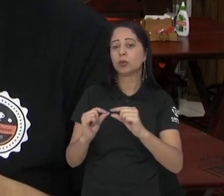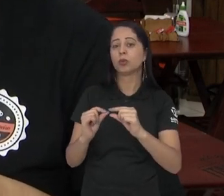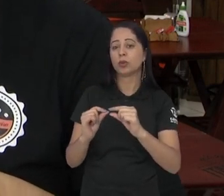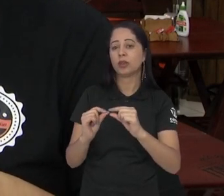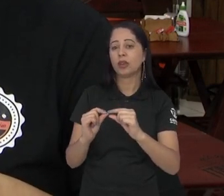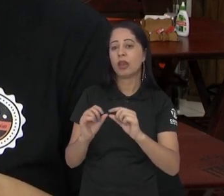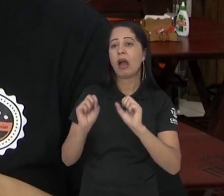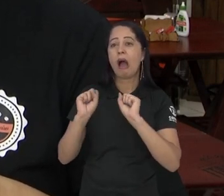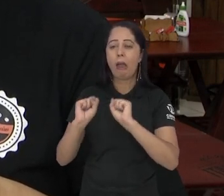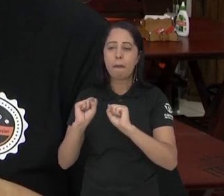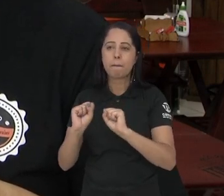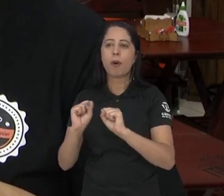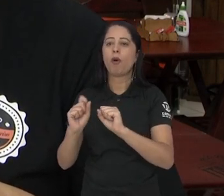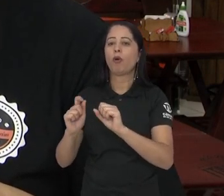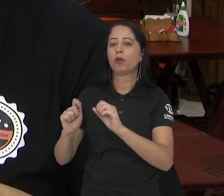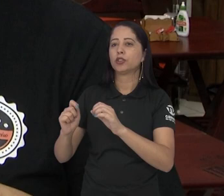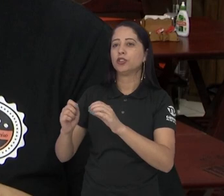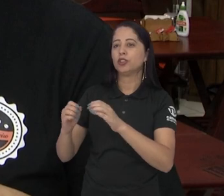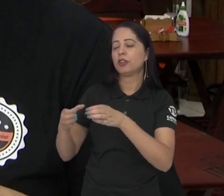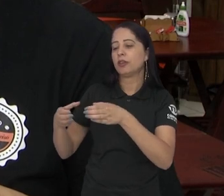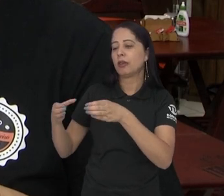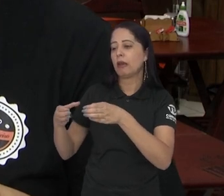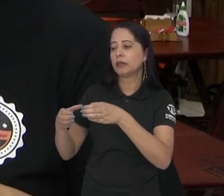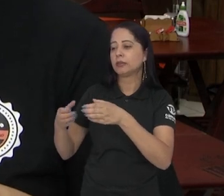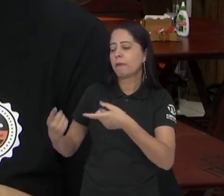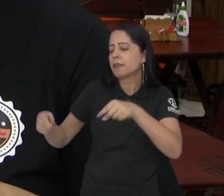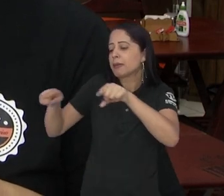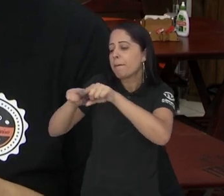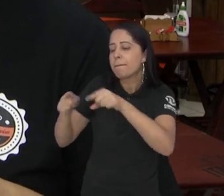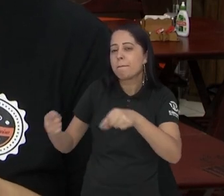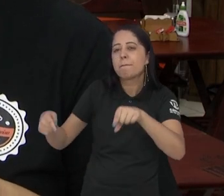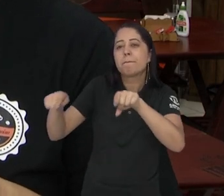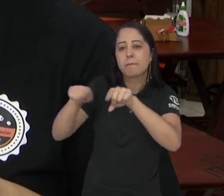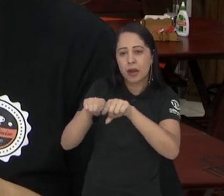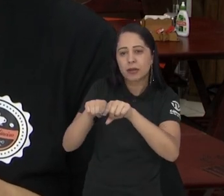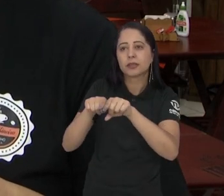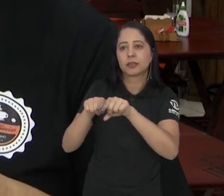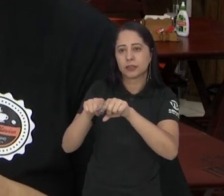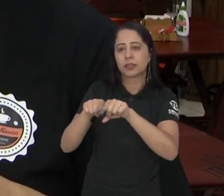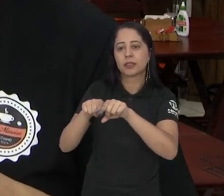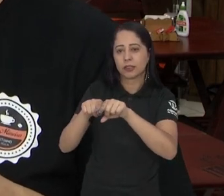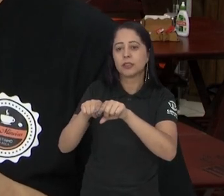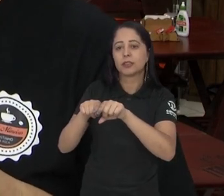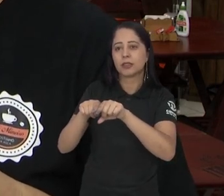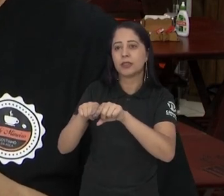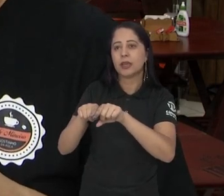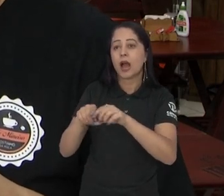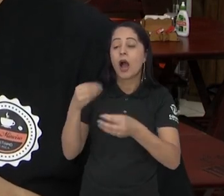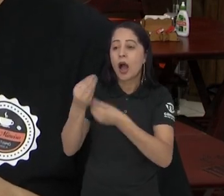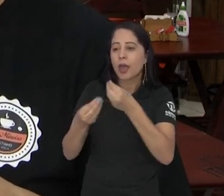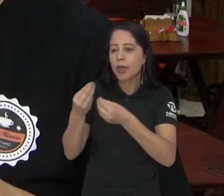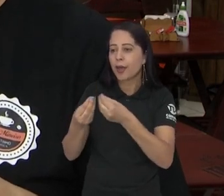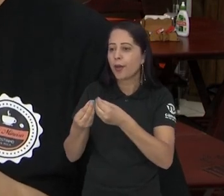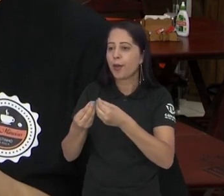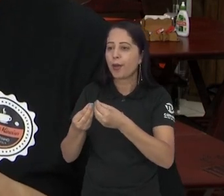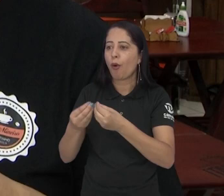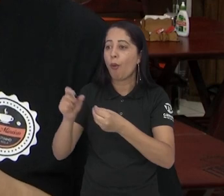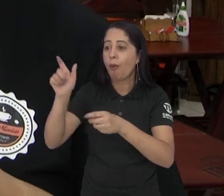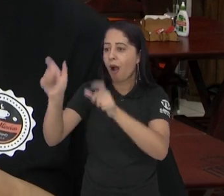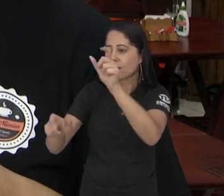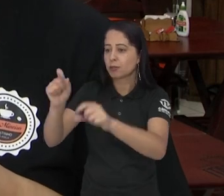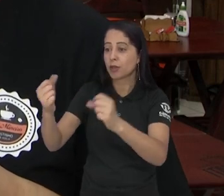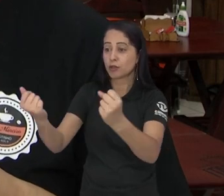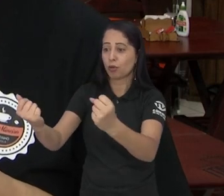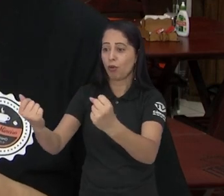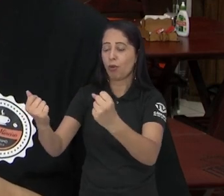região central né a gente pensa poder fazer uma associação vem em relação aos Lojistas para entender dos Lojistas o que que realmente é